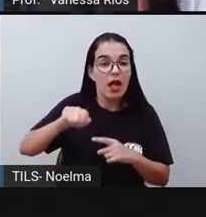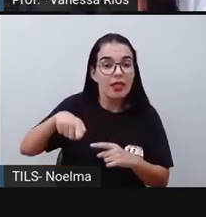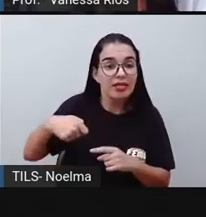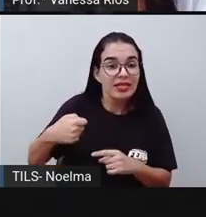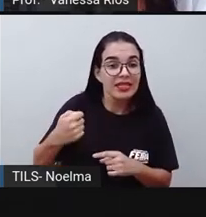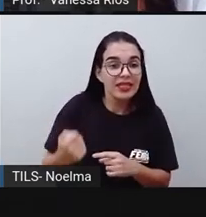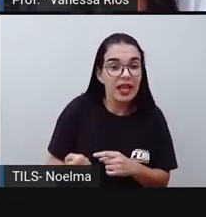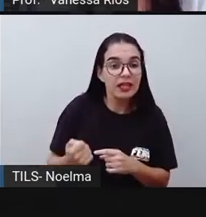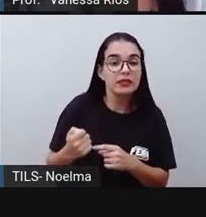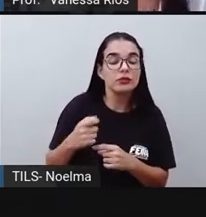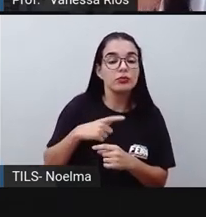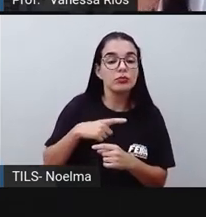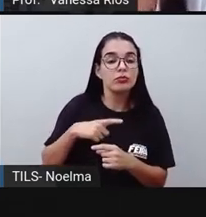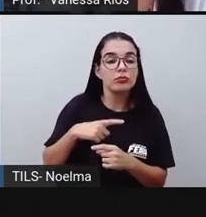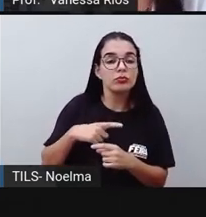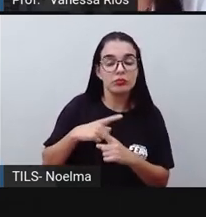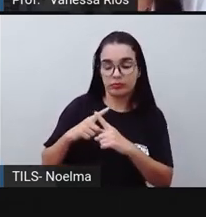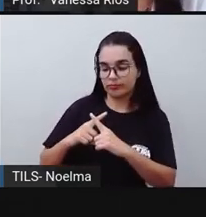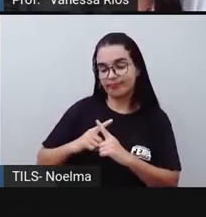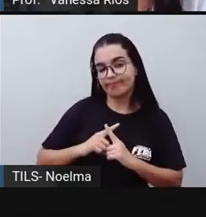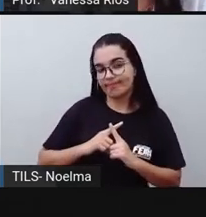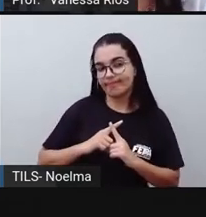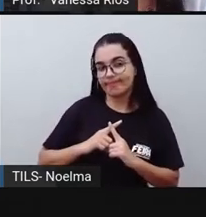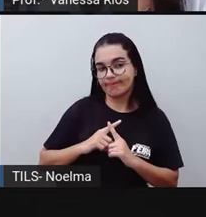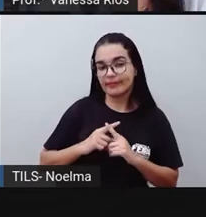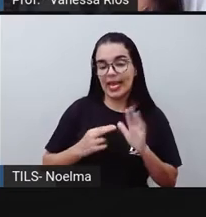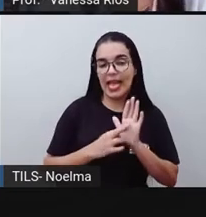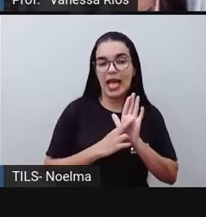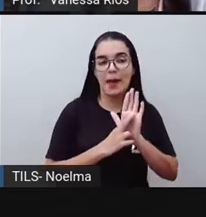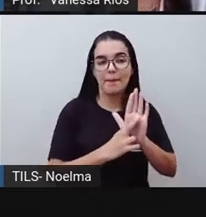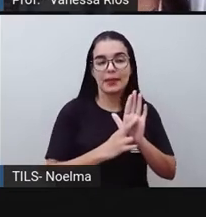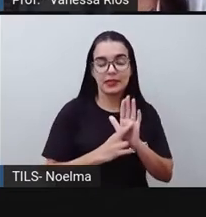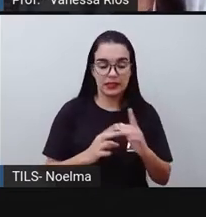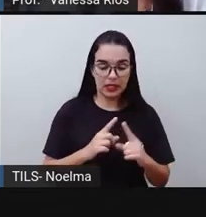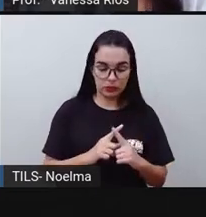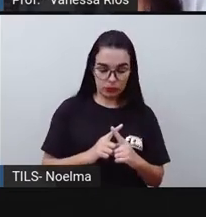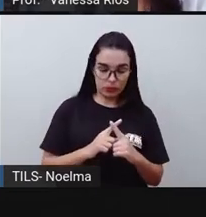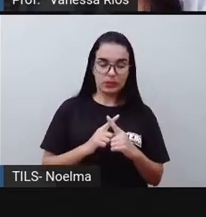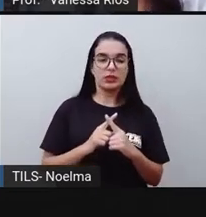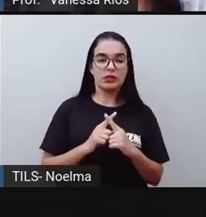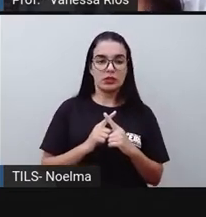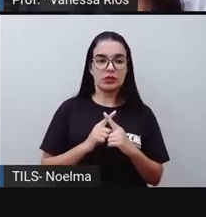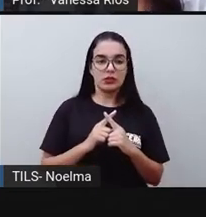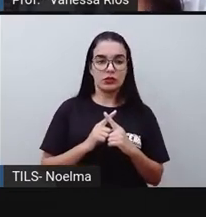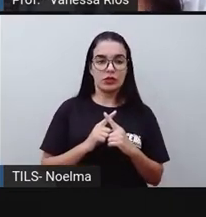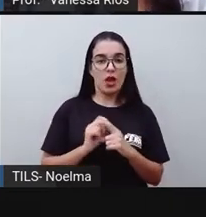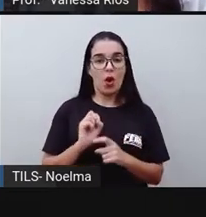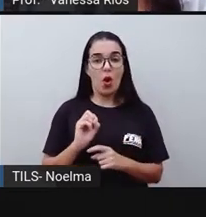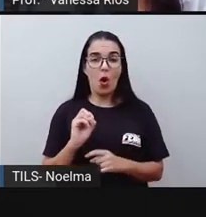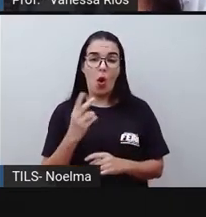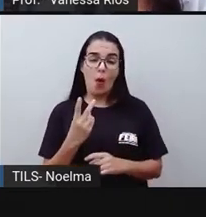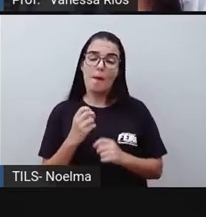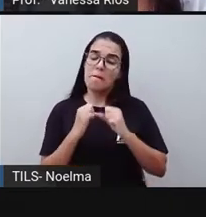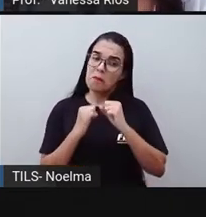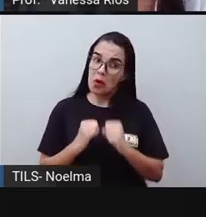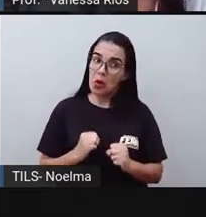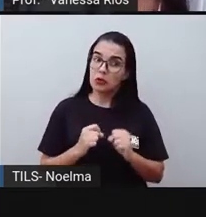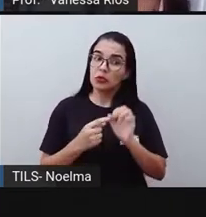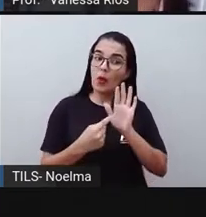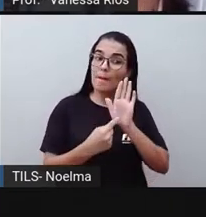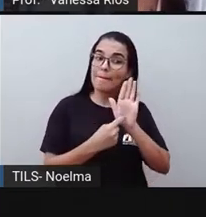símbolo vezes, que é representado aí por esse xizinho, ou em algumas situações pode aparecer esse pontinho